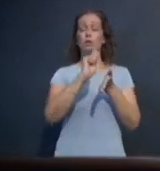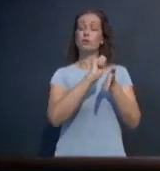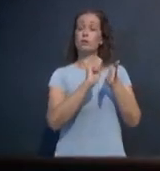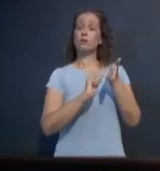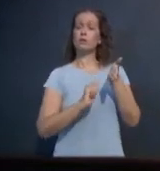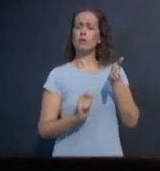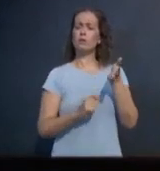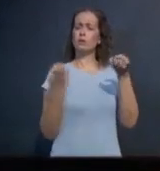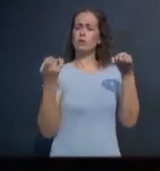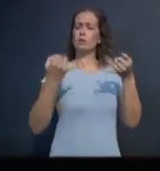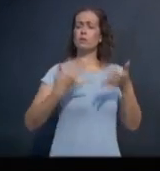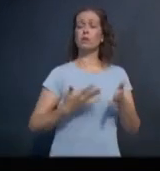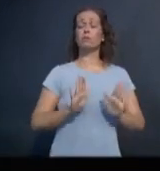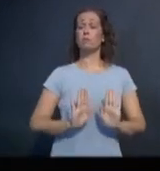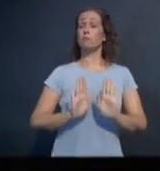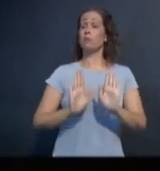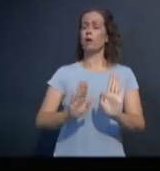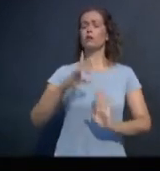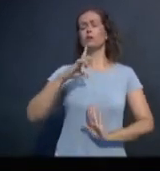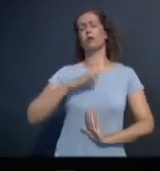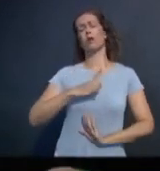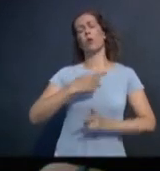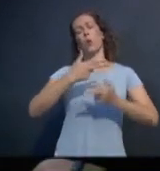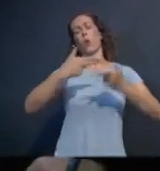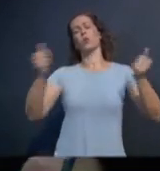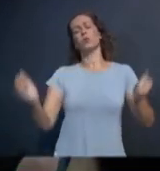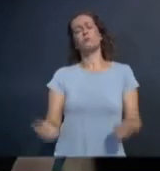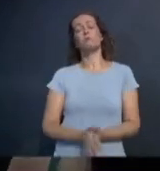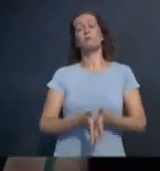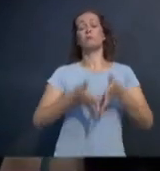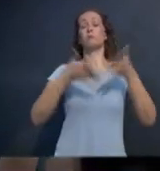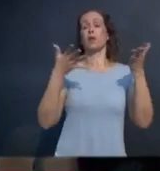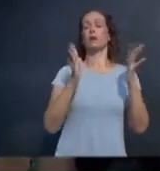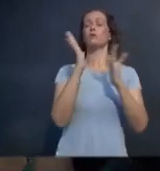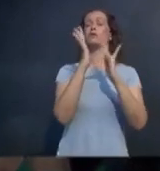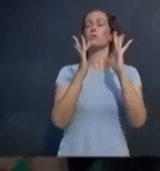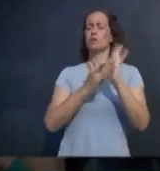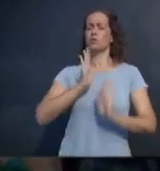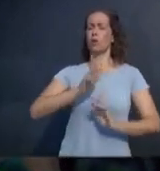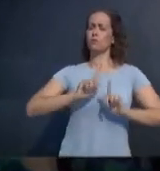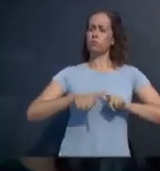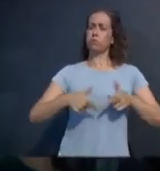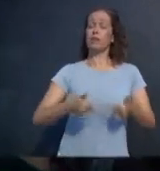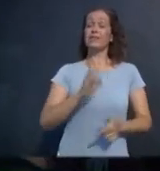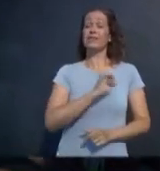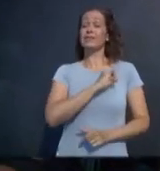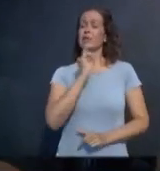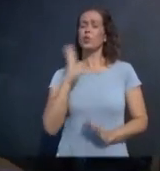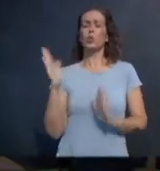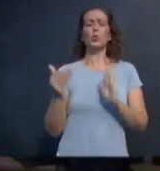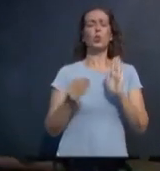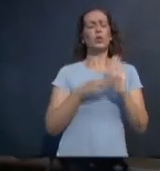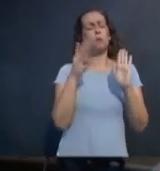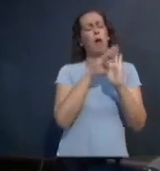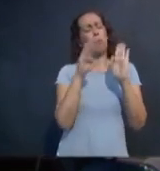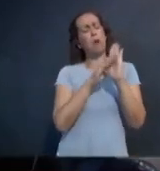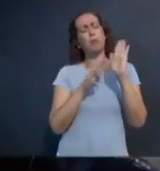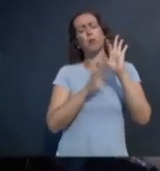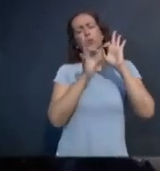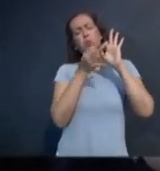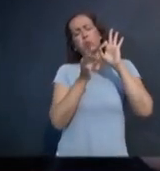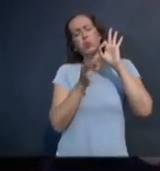diz assim: há, porém, muitas outras coisas que Jesus fez. Se todas elas fossem relatadas uma por